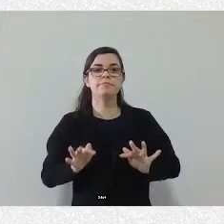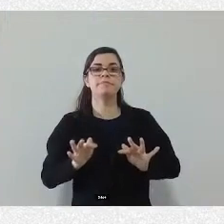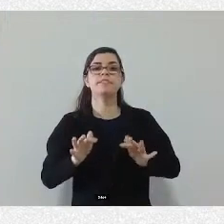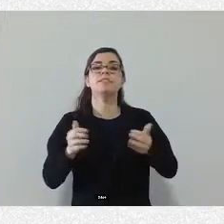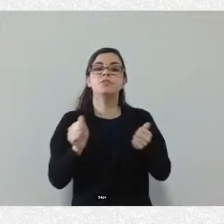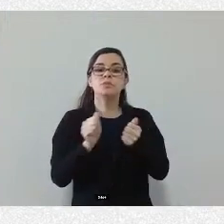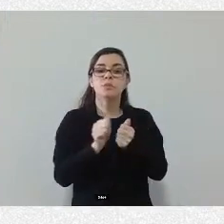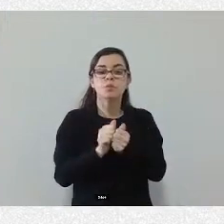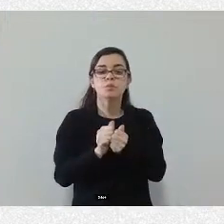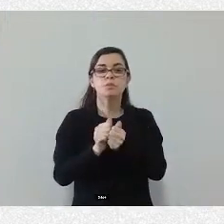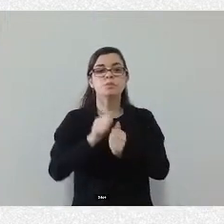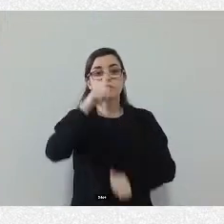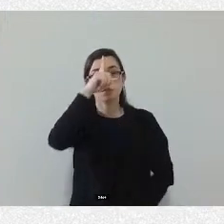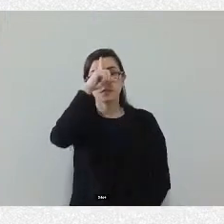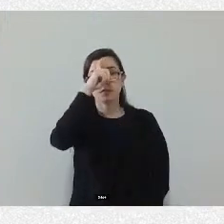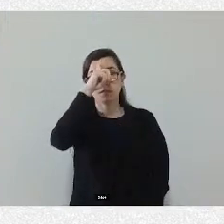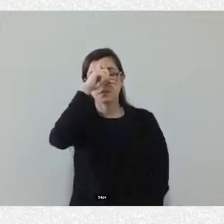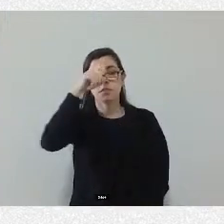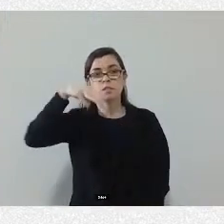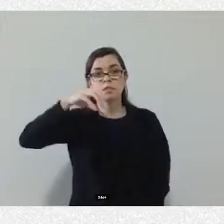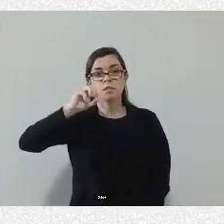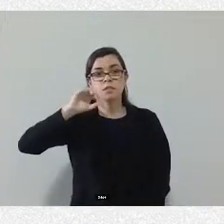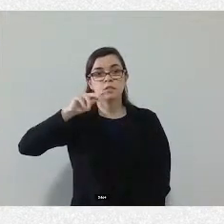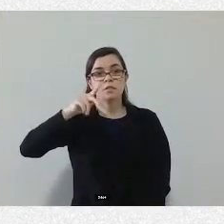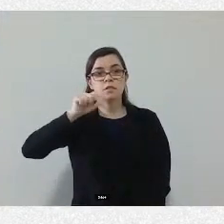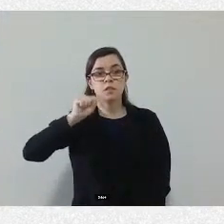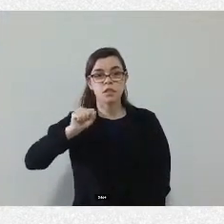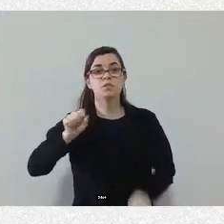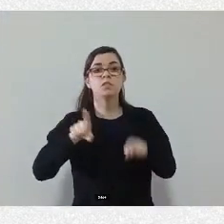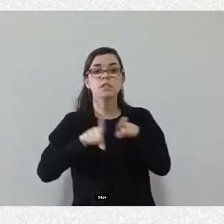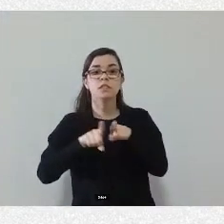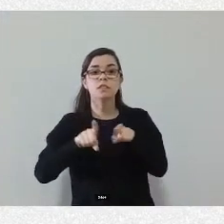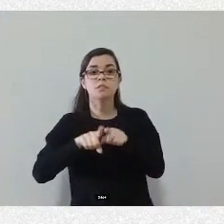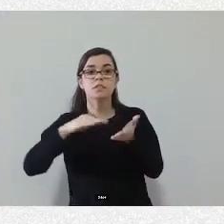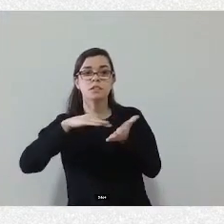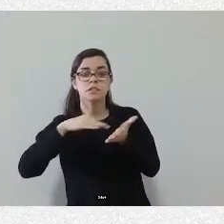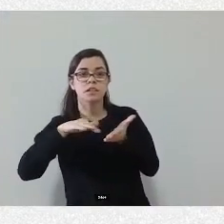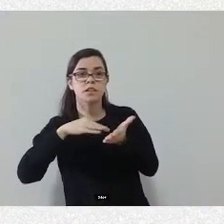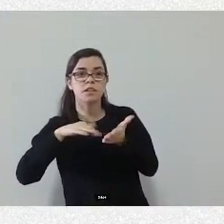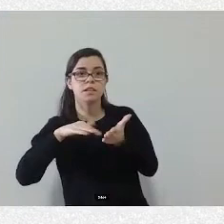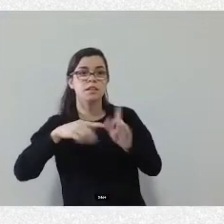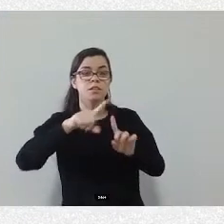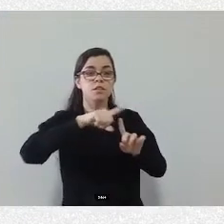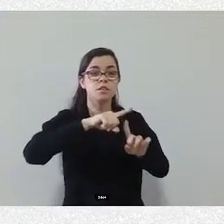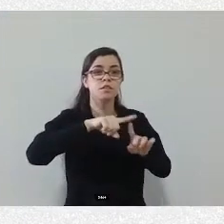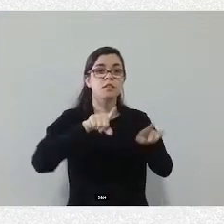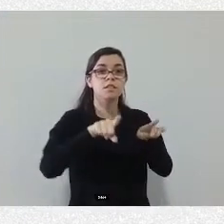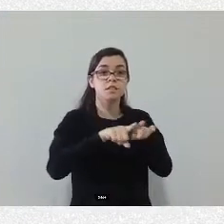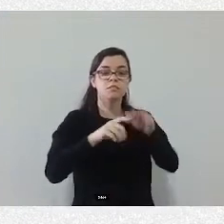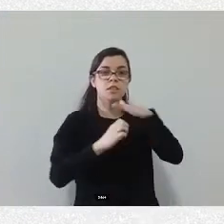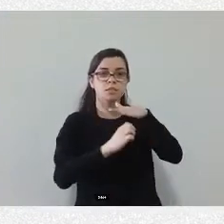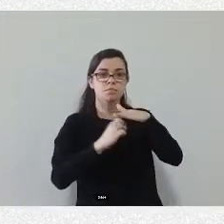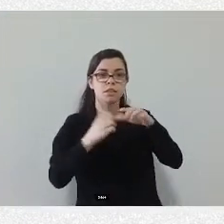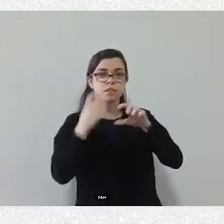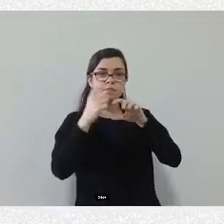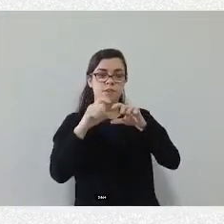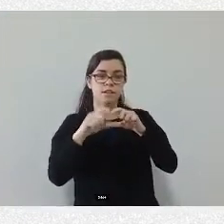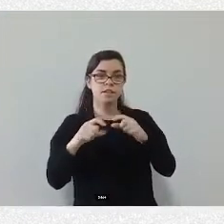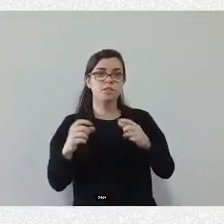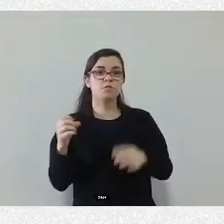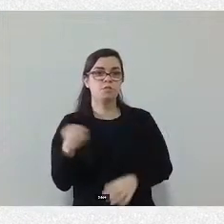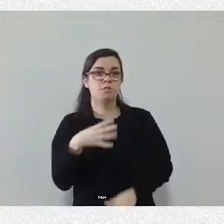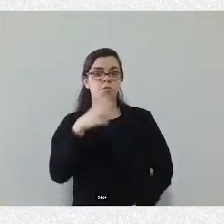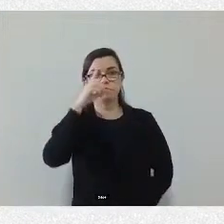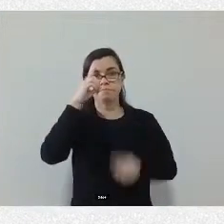Moinhos de Ventos, com a Secretaria Municipal de Saúde de Toledo e com a Pfizer nesse novo desafio. Muito obrigada.